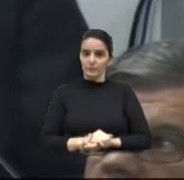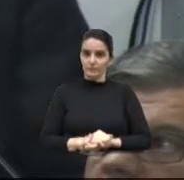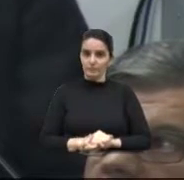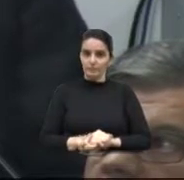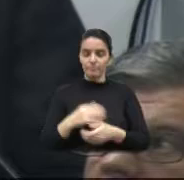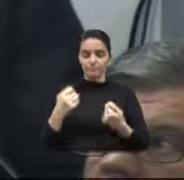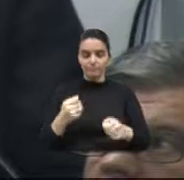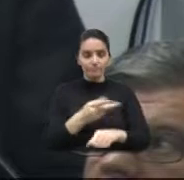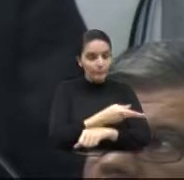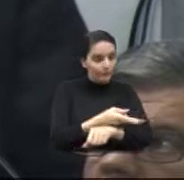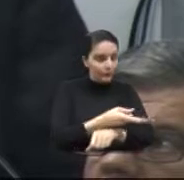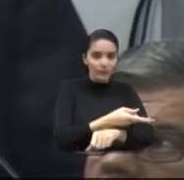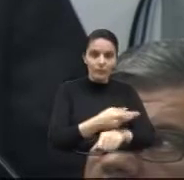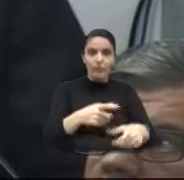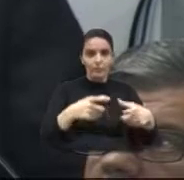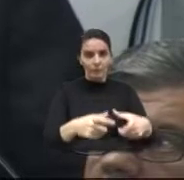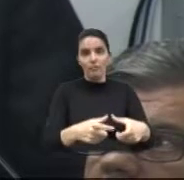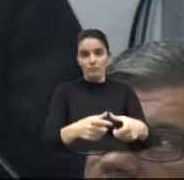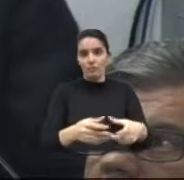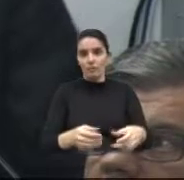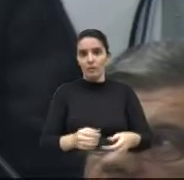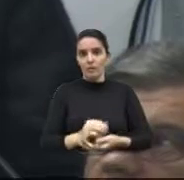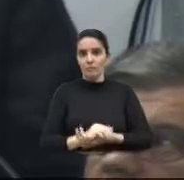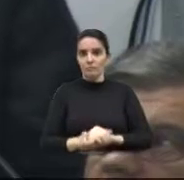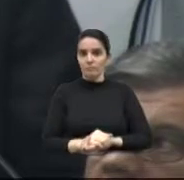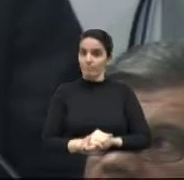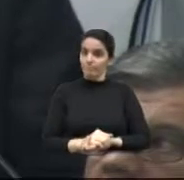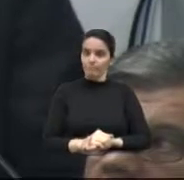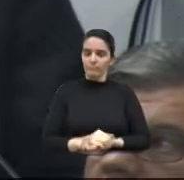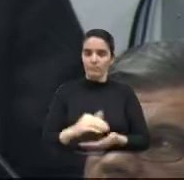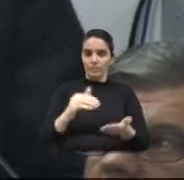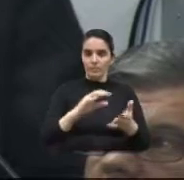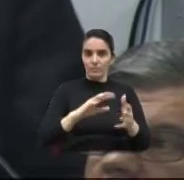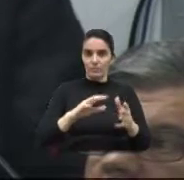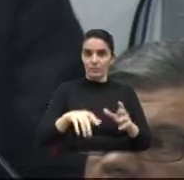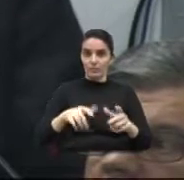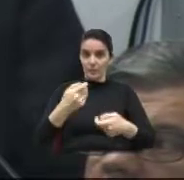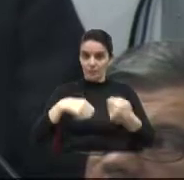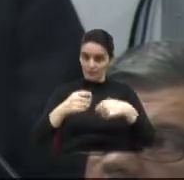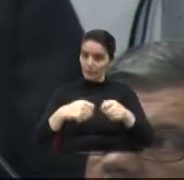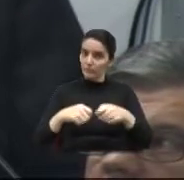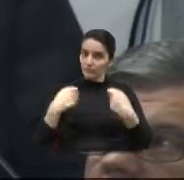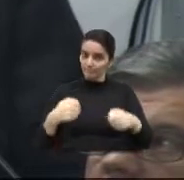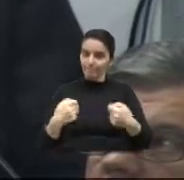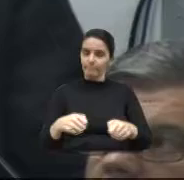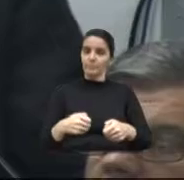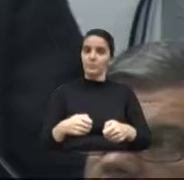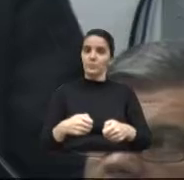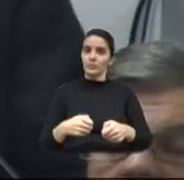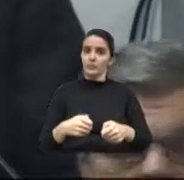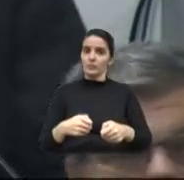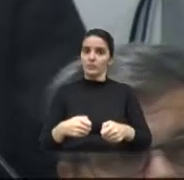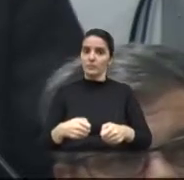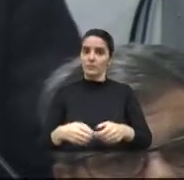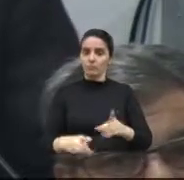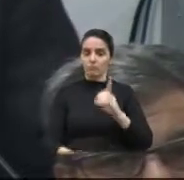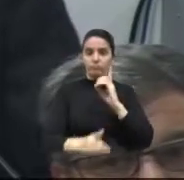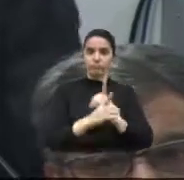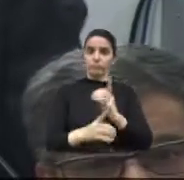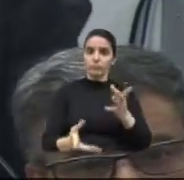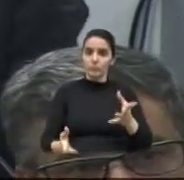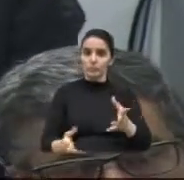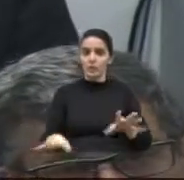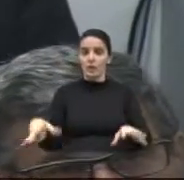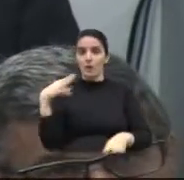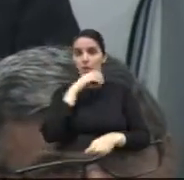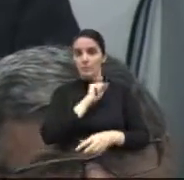procurar. Tem que ter um pouquinho de boa vontade da administração. Que procure, que ache logo essa solução. Porque se a